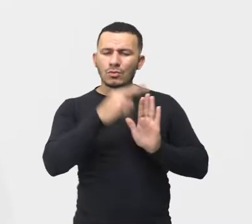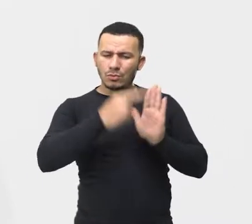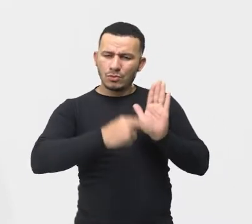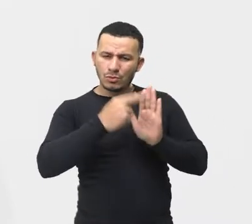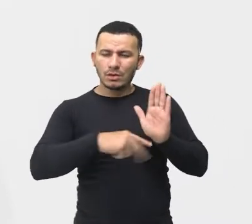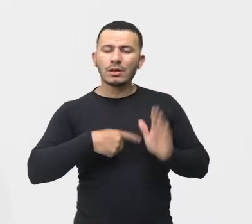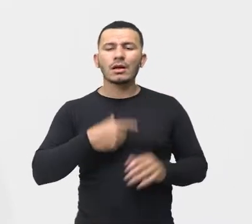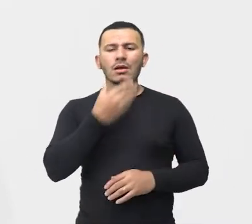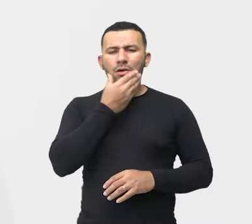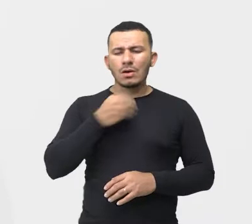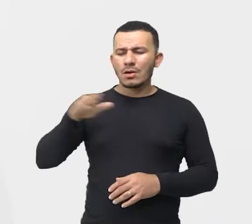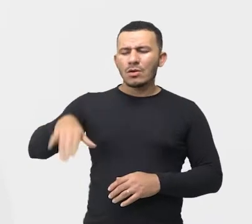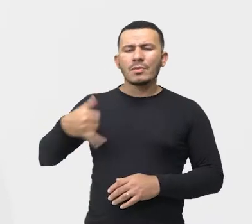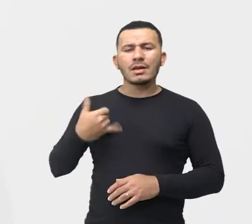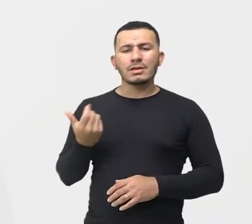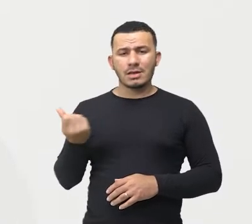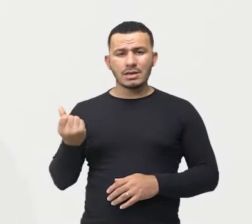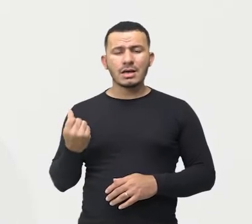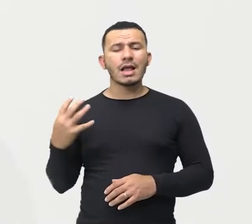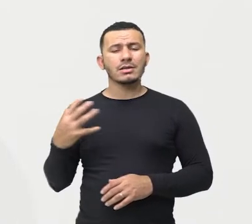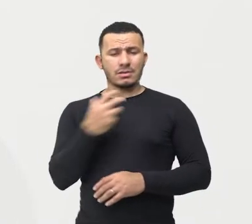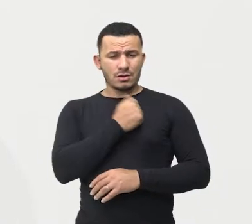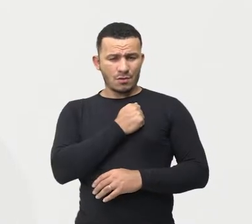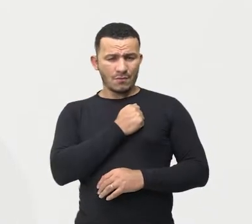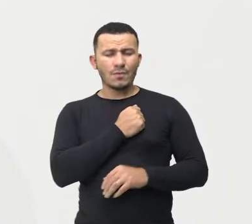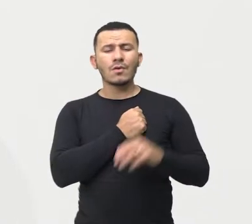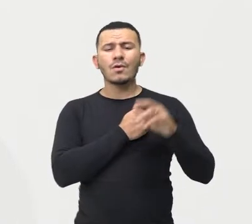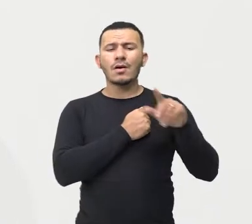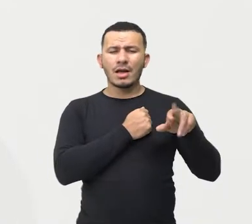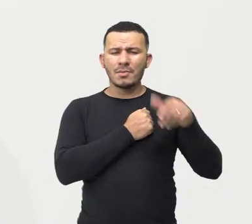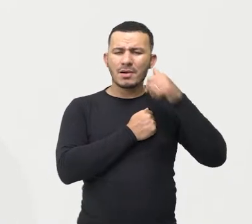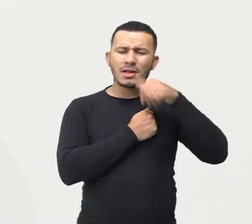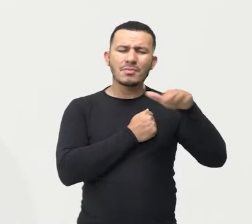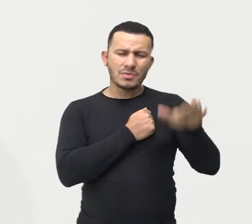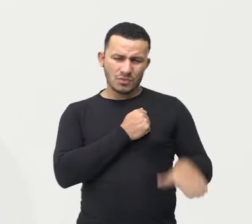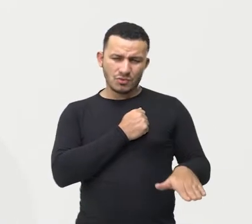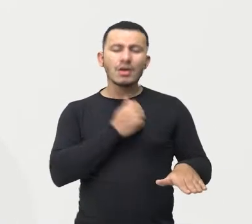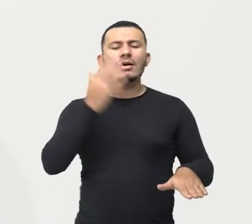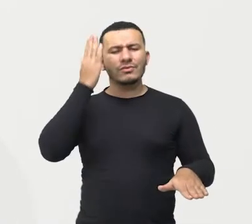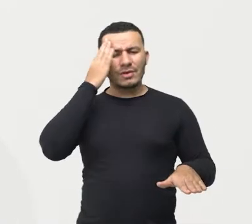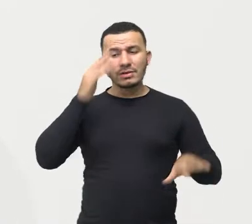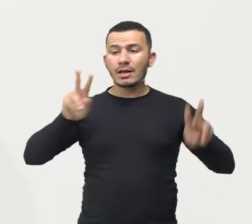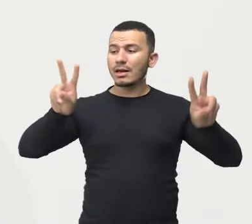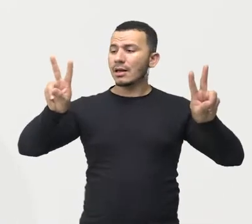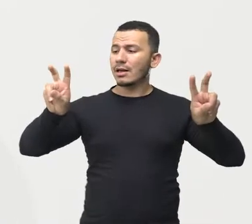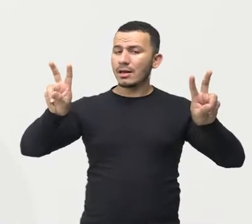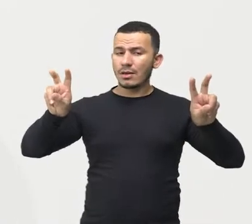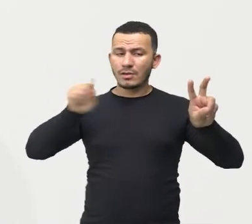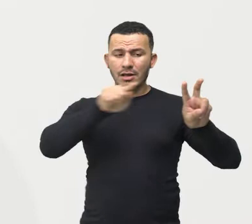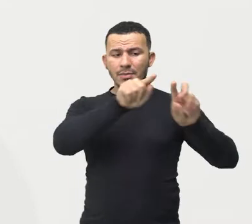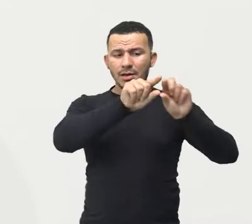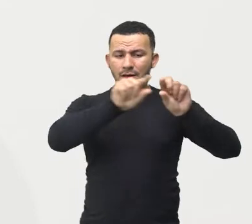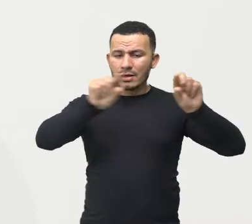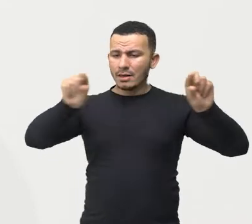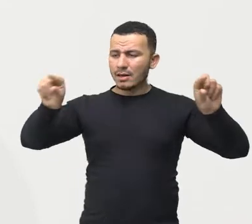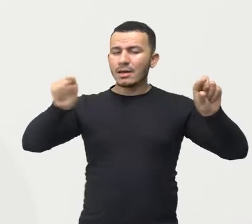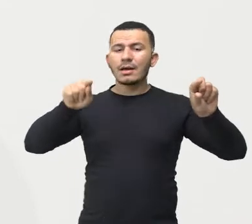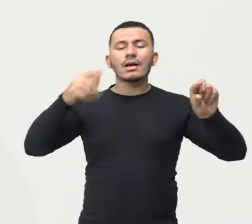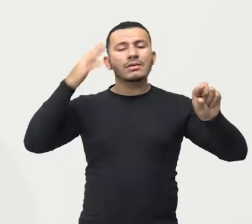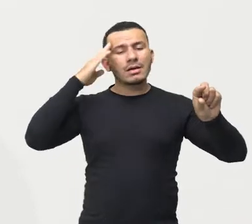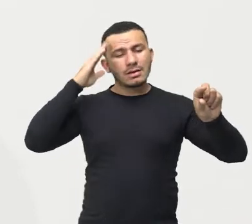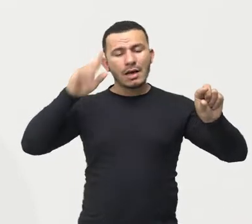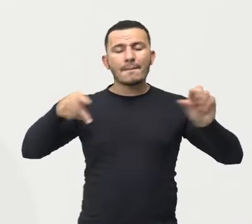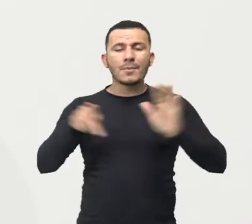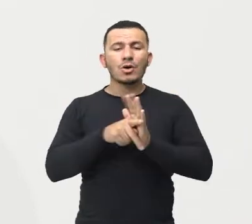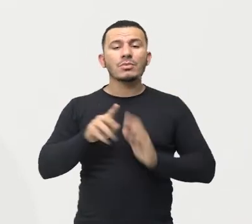temos menino de 6 anos salva a irmã mais nova. Já sabemos que este enunciado aqui, destacado, é